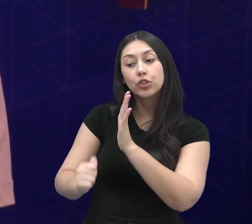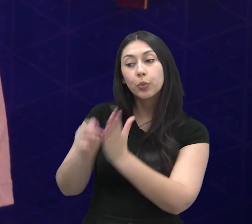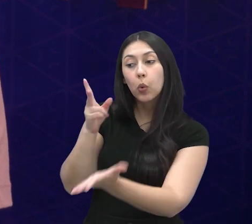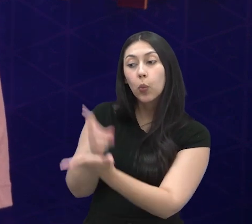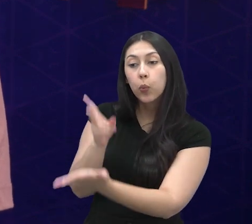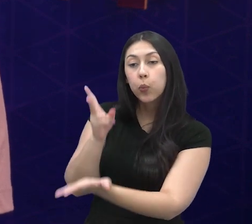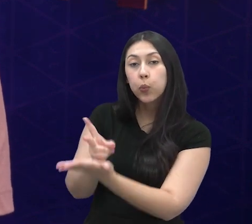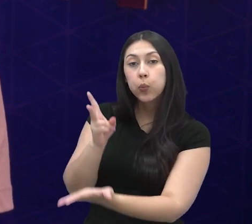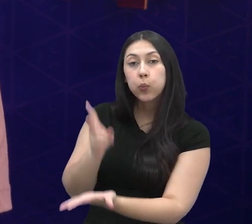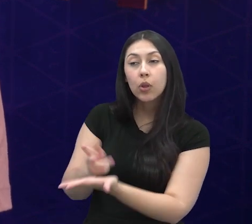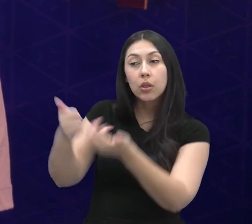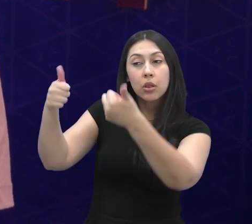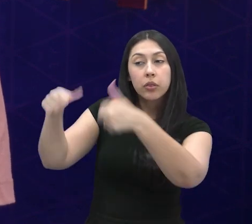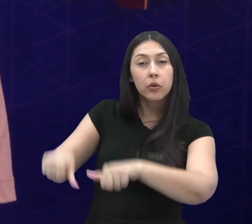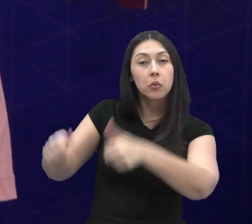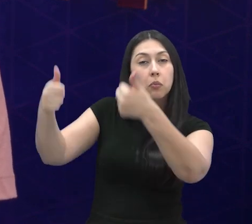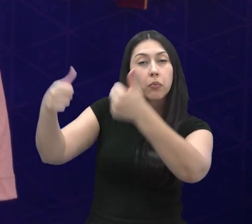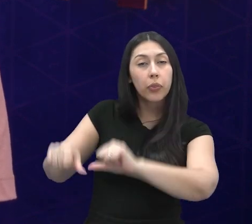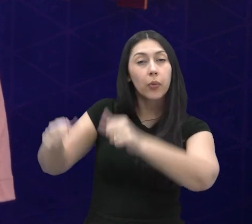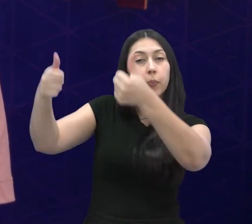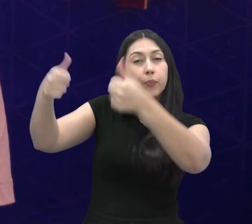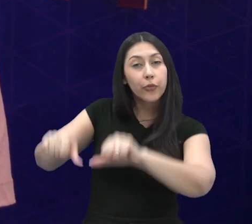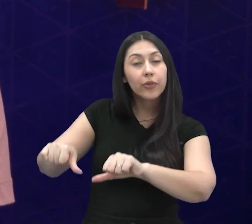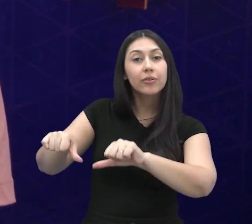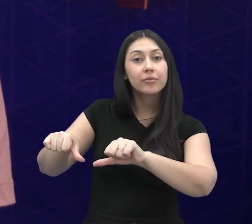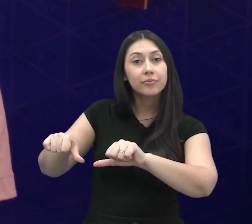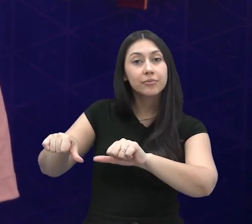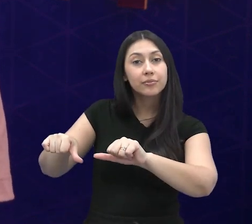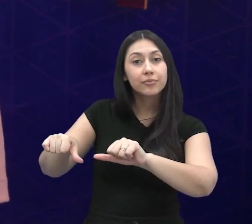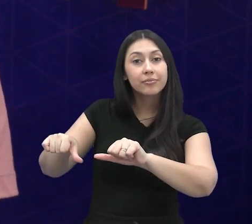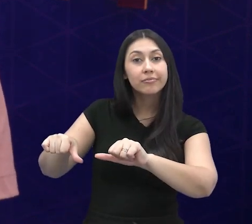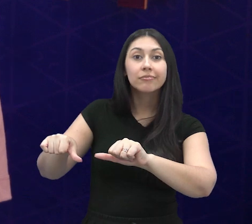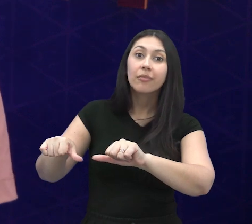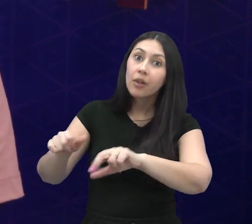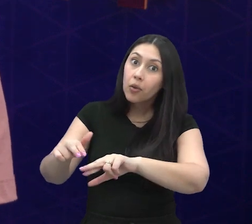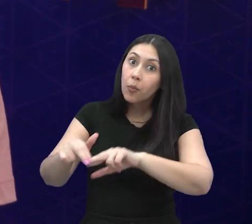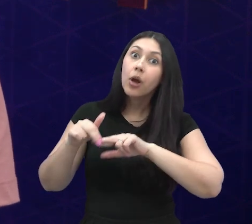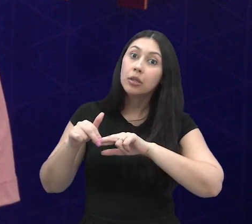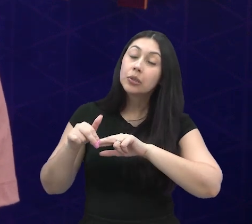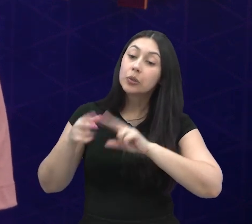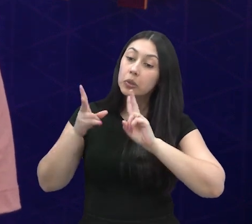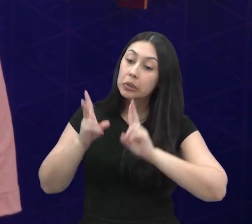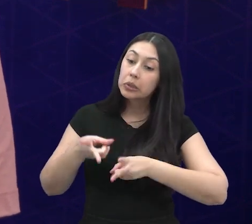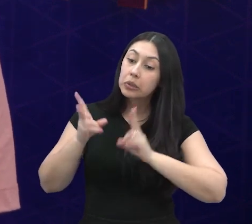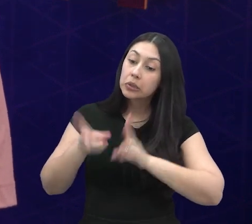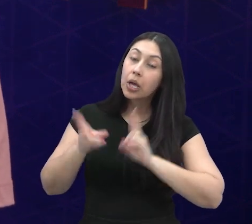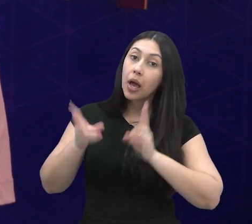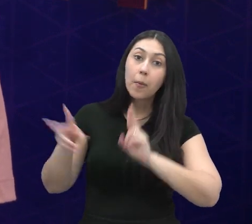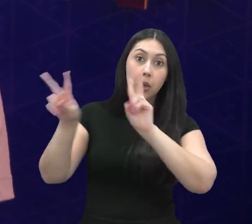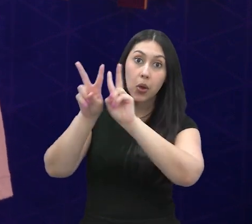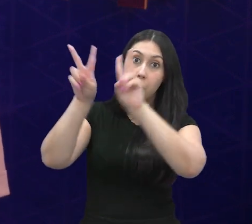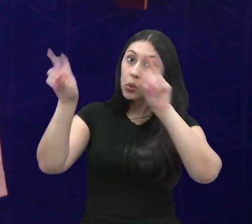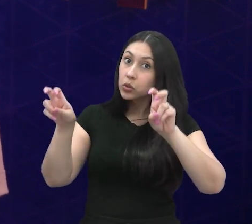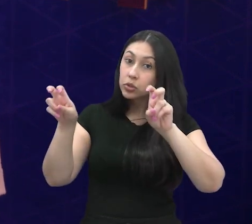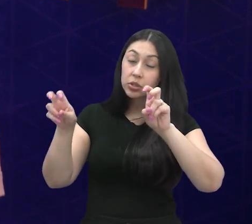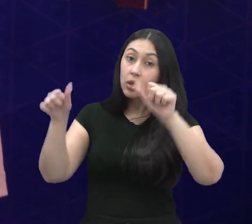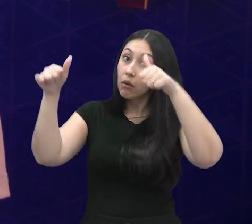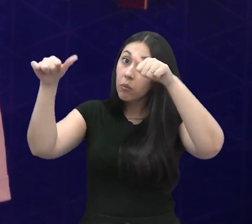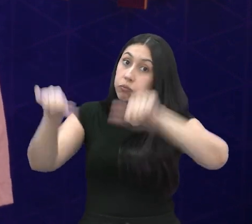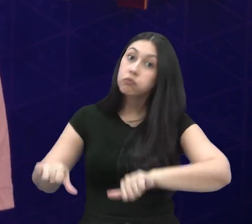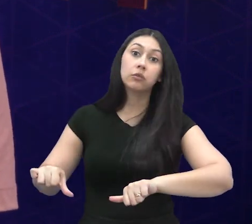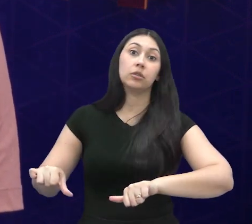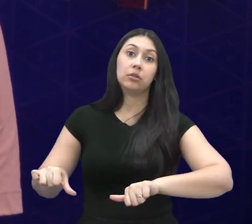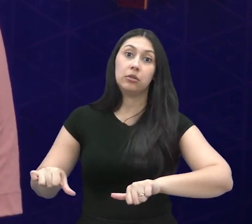treinado para esse tipo de coisa, ao ponto, e aí fica esse ciclo vicioso de você interage cada vez